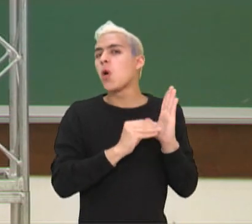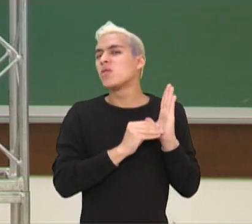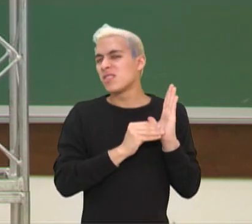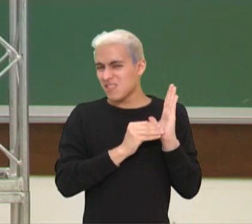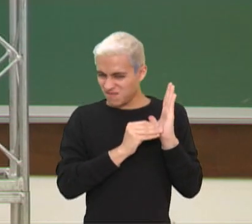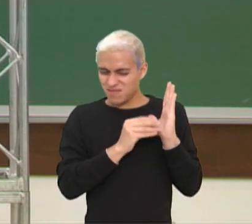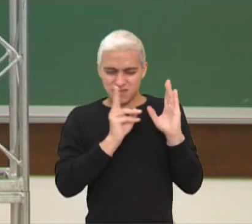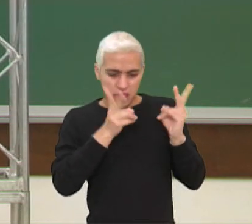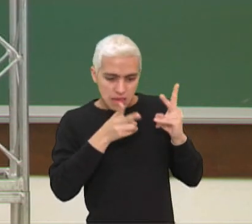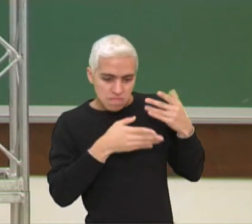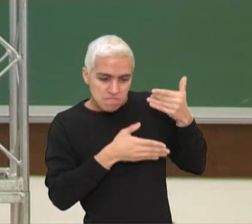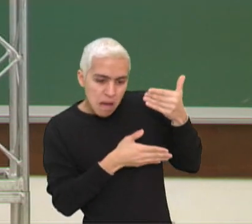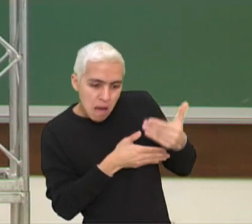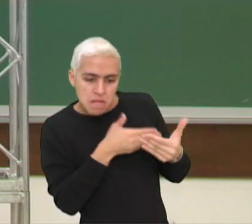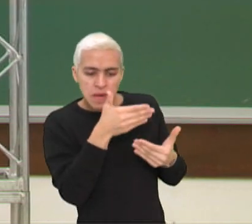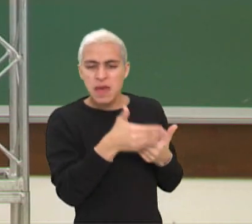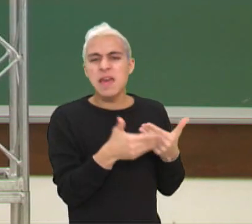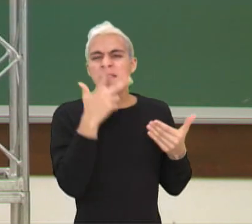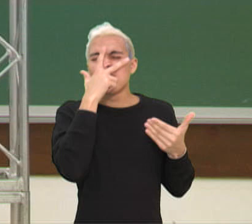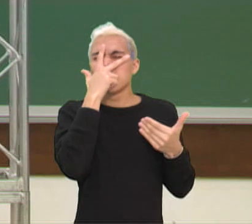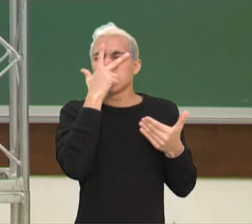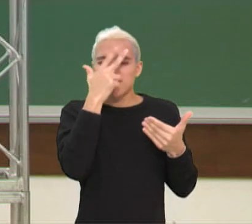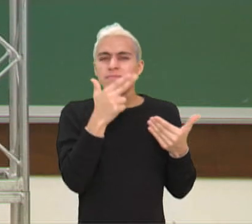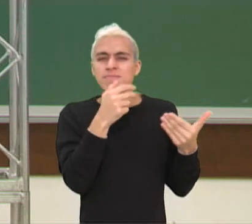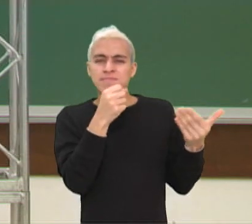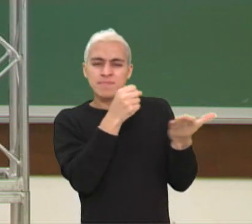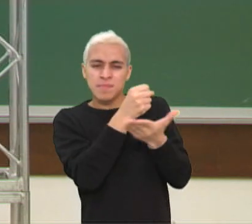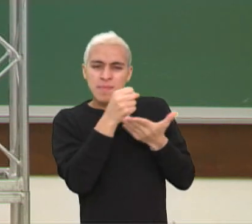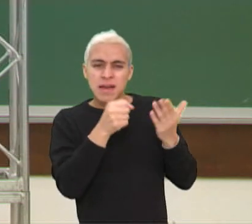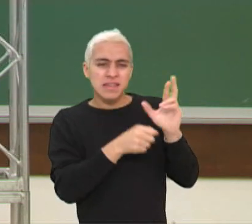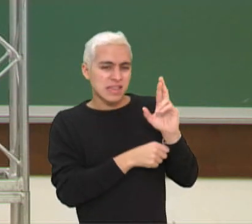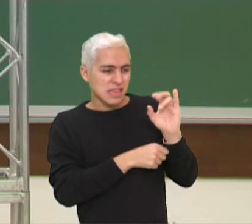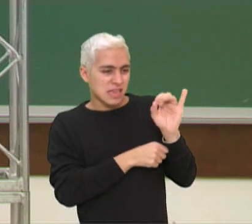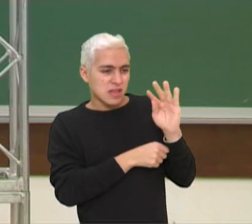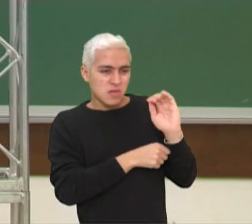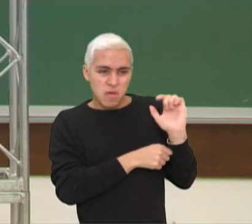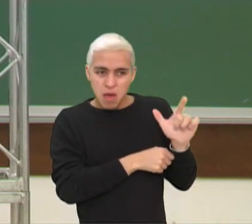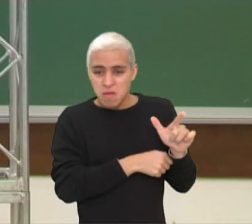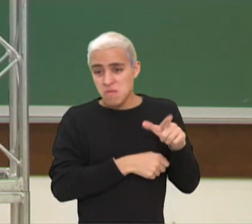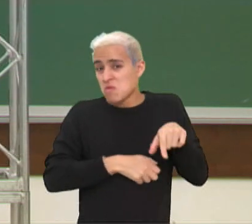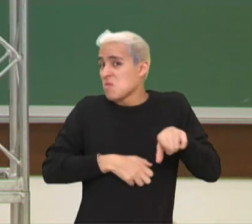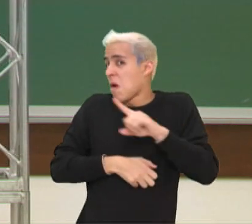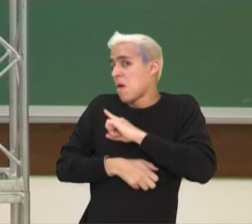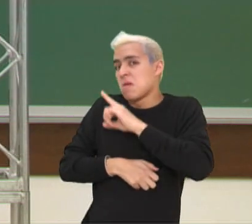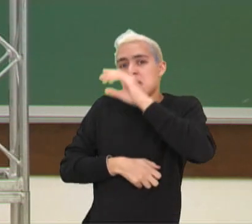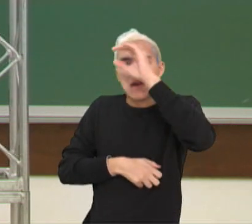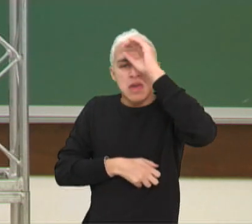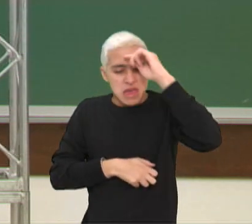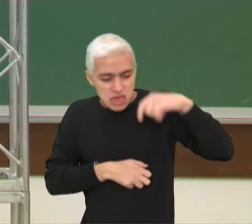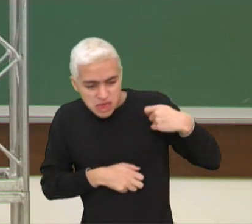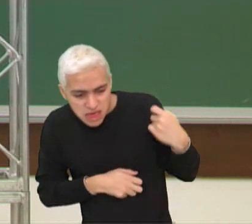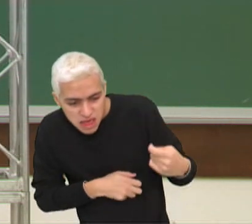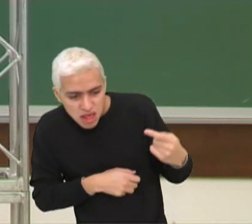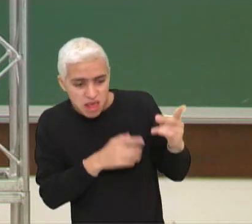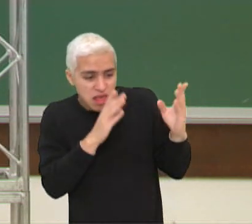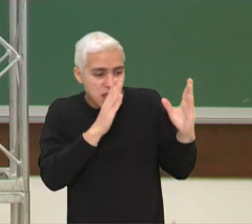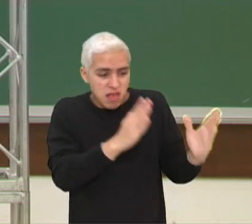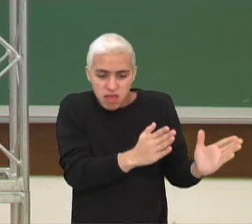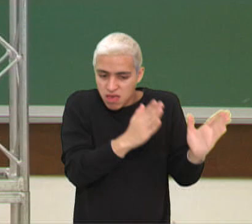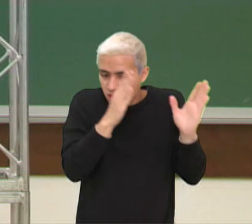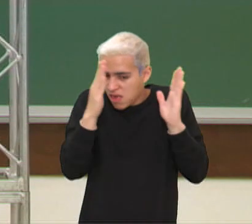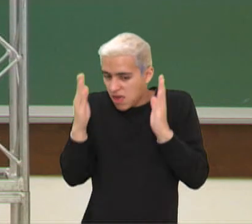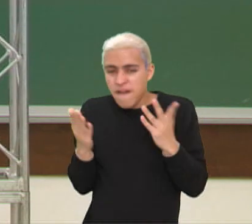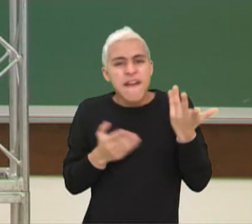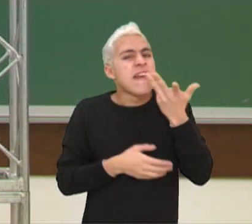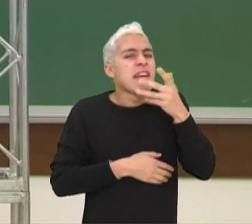um ritual ali, ou é baseado no ritual, porque ele era um jogo de passagem. Então a gente não sabe assim, se ele é um jogo de passagem de uma fase da